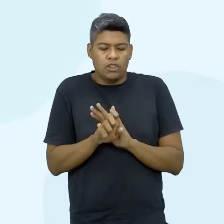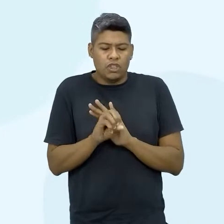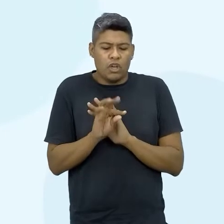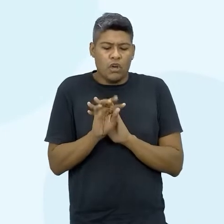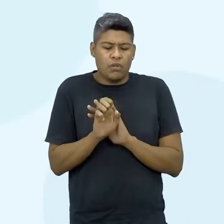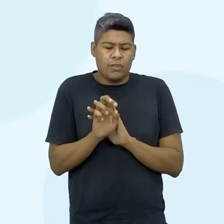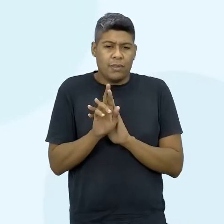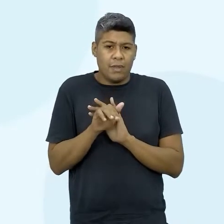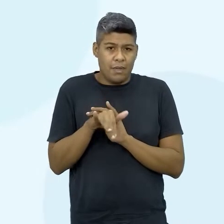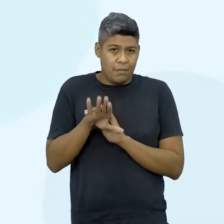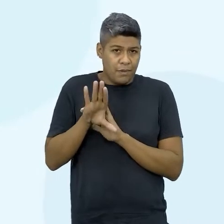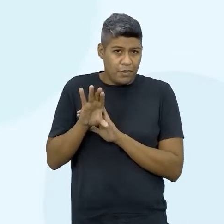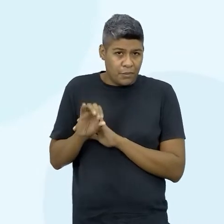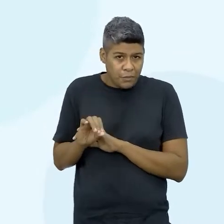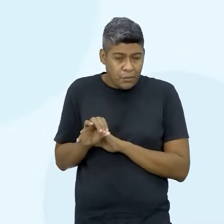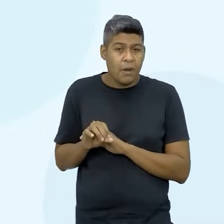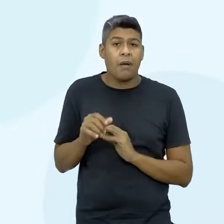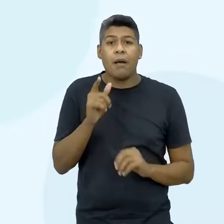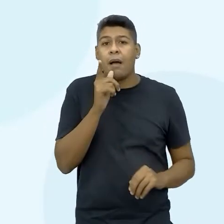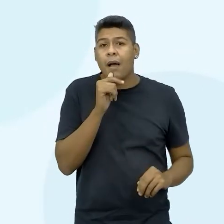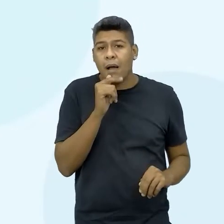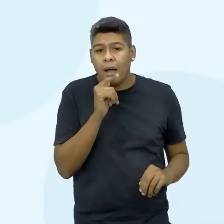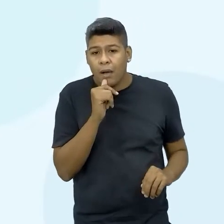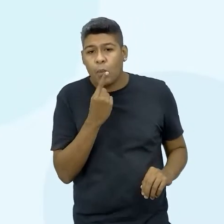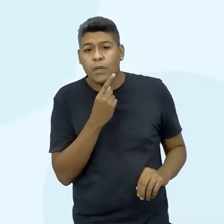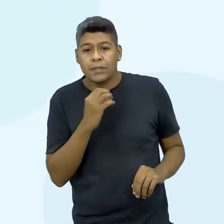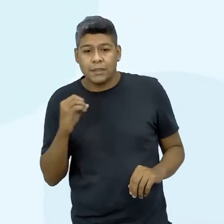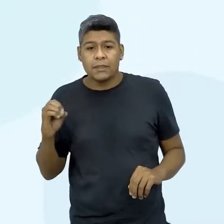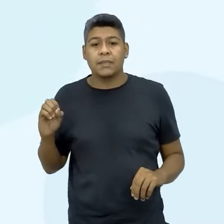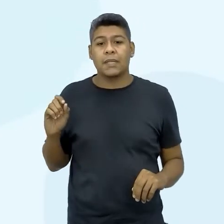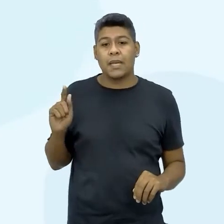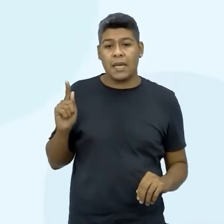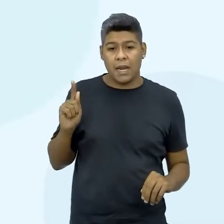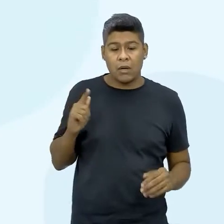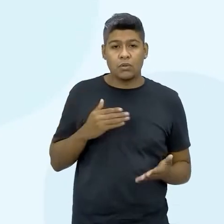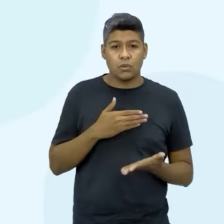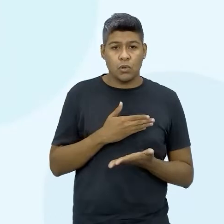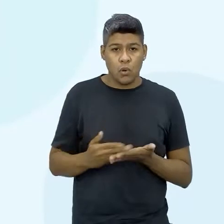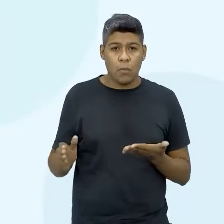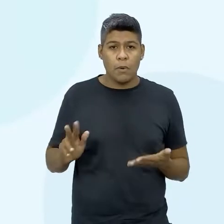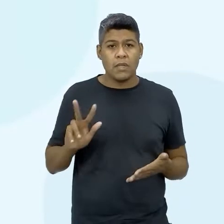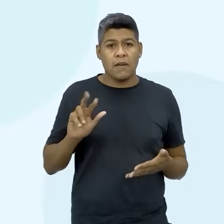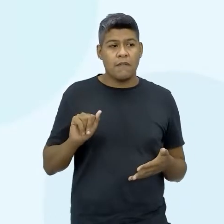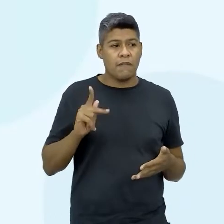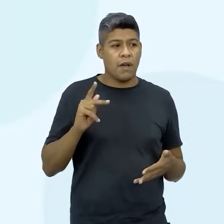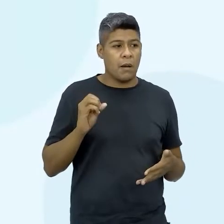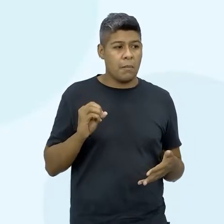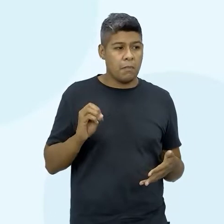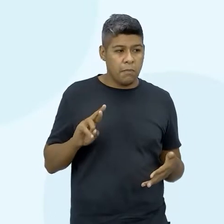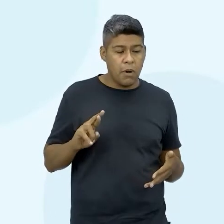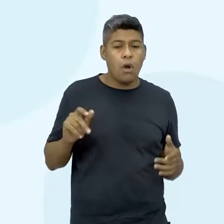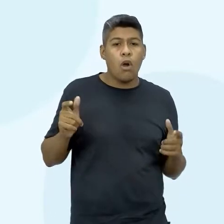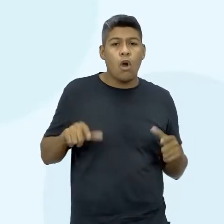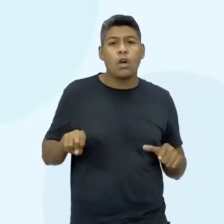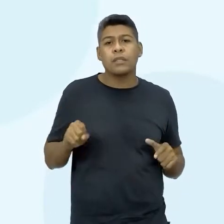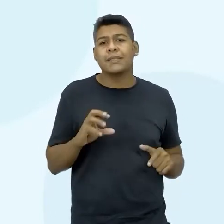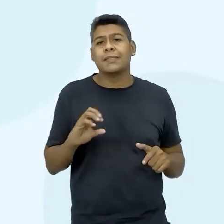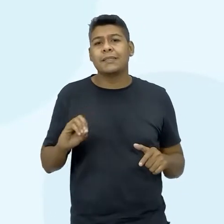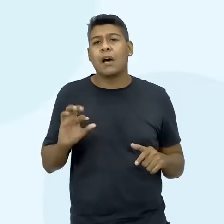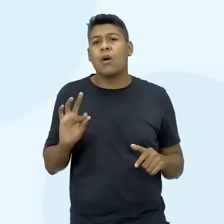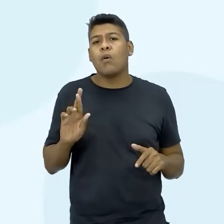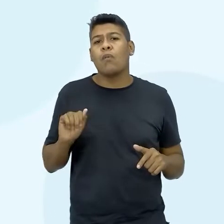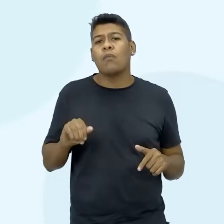um pouco maiores. Veja que a água, a partir de 100 graus Celsius, começa a virar vapor, né? Na bacia do São Francisco,